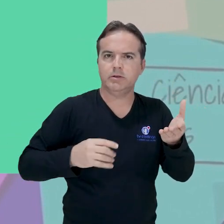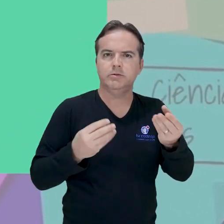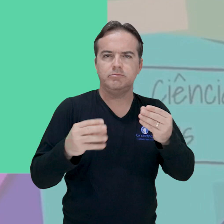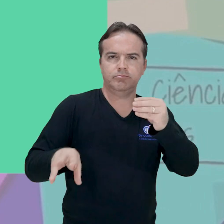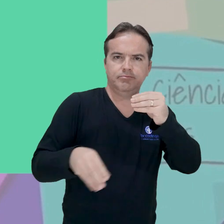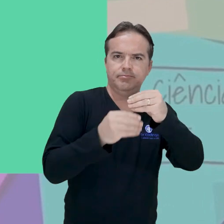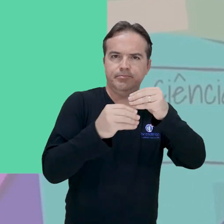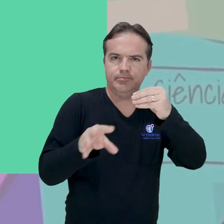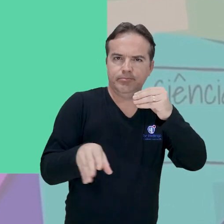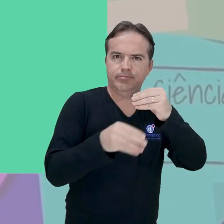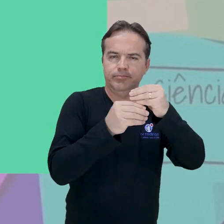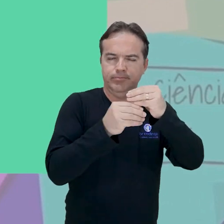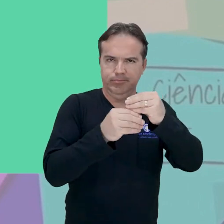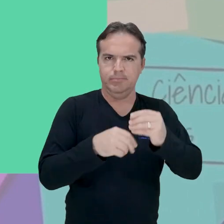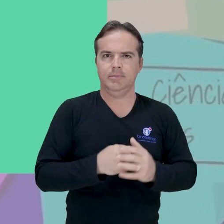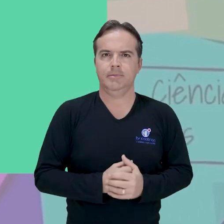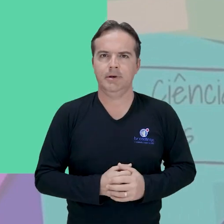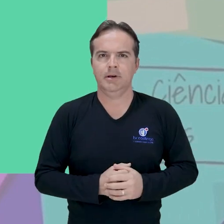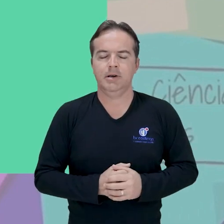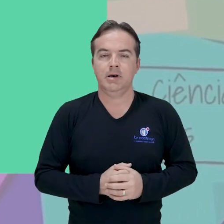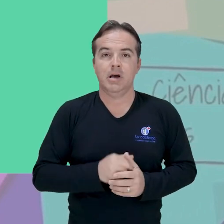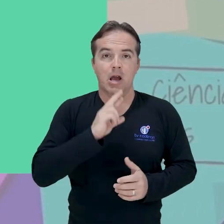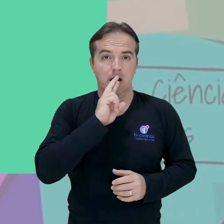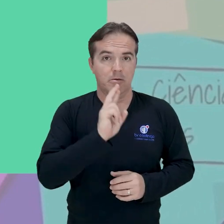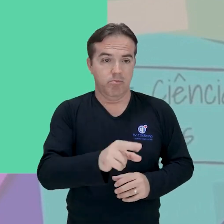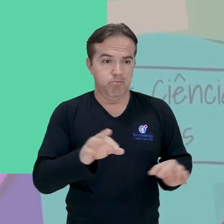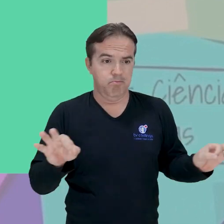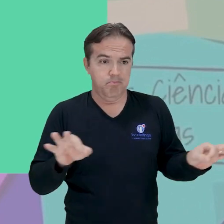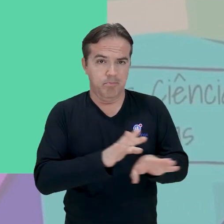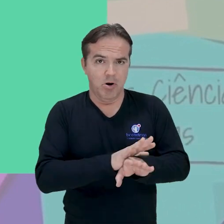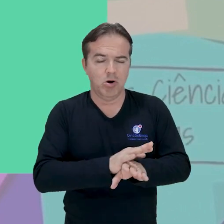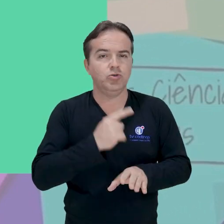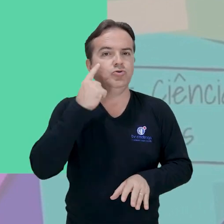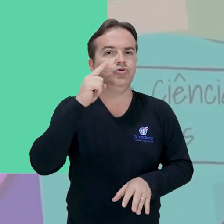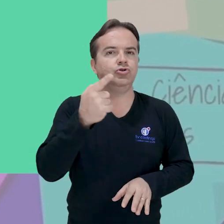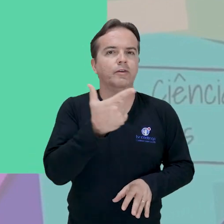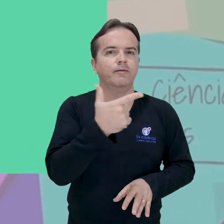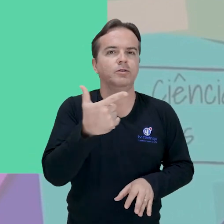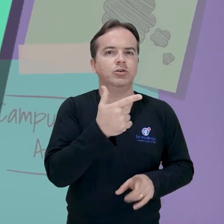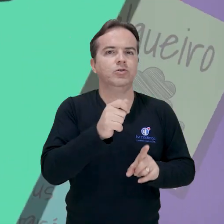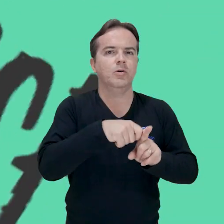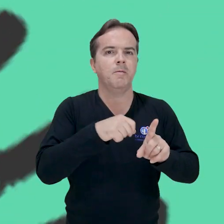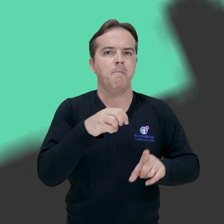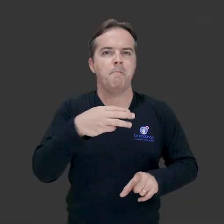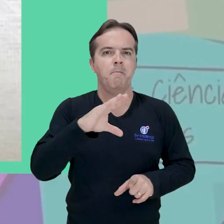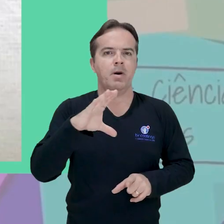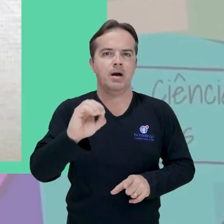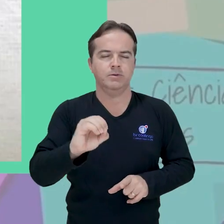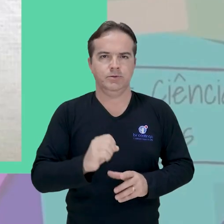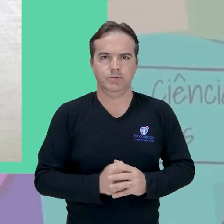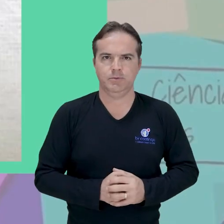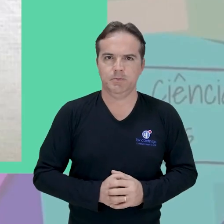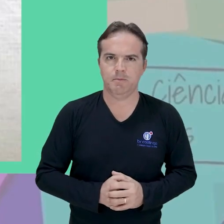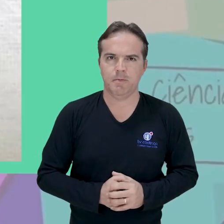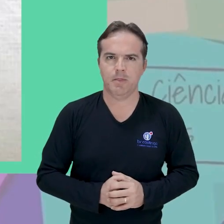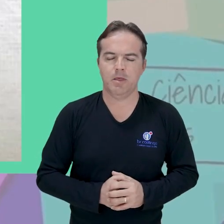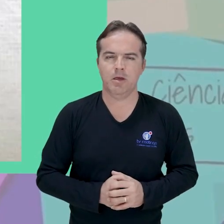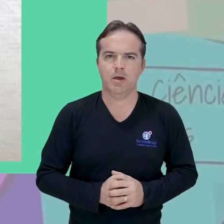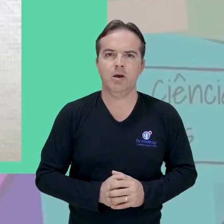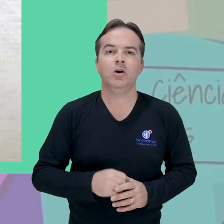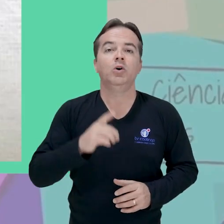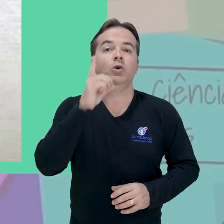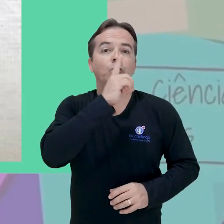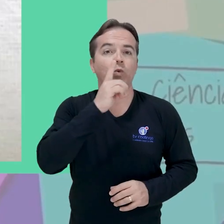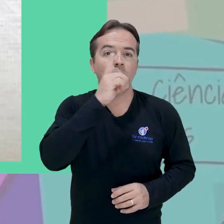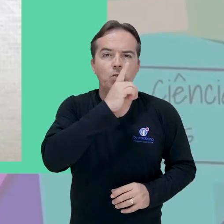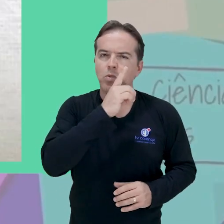exigida o resultado final vai ser divulgado no dia 22 de Março domingo é o último